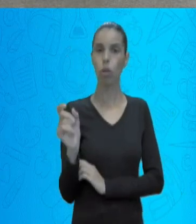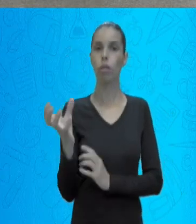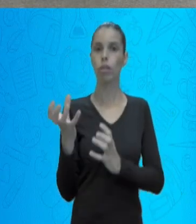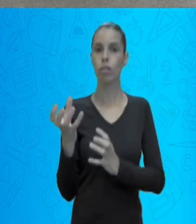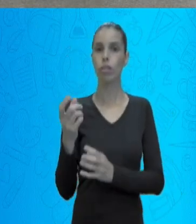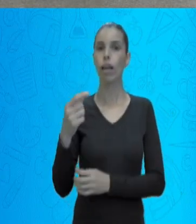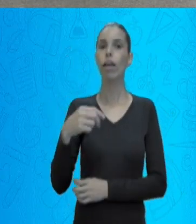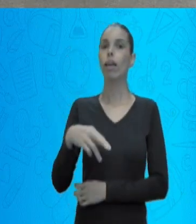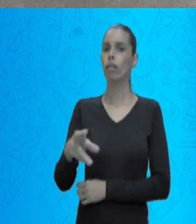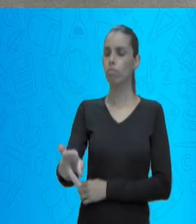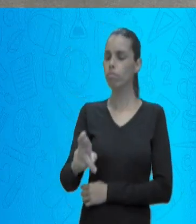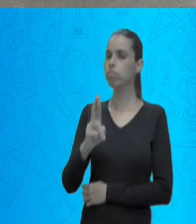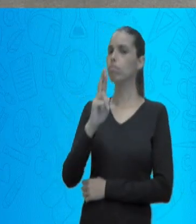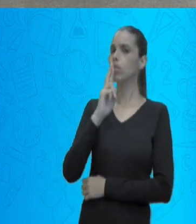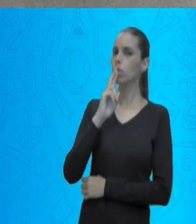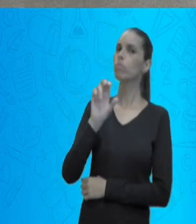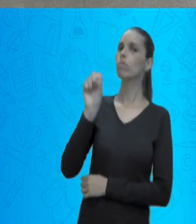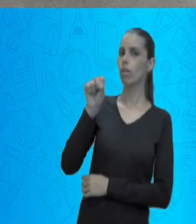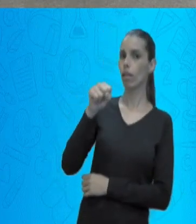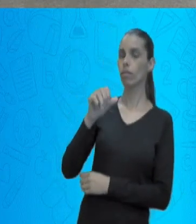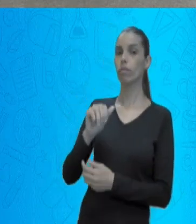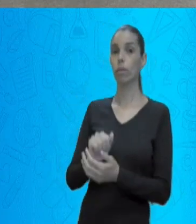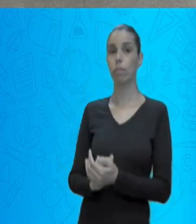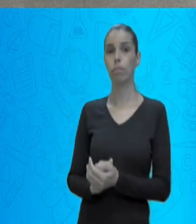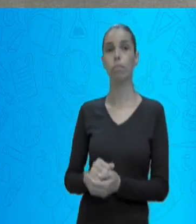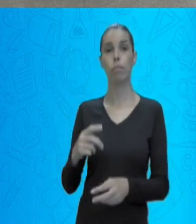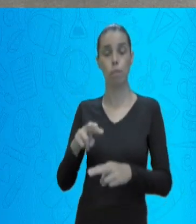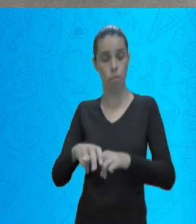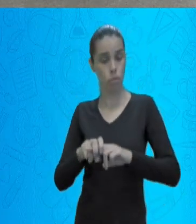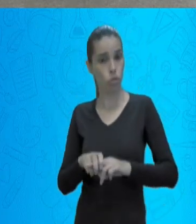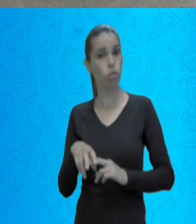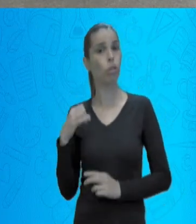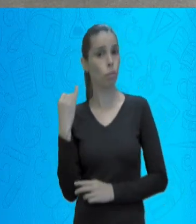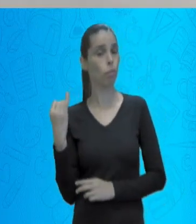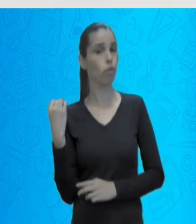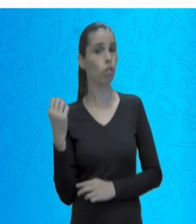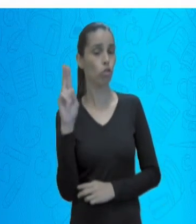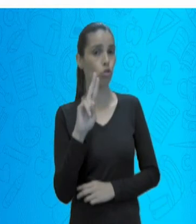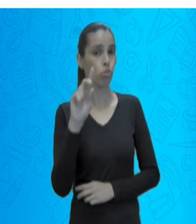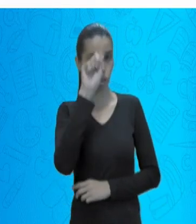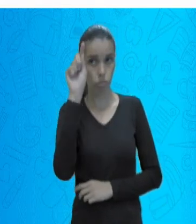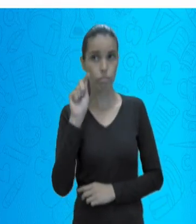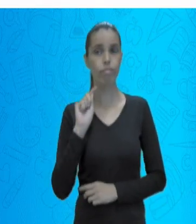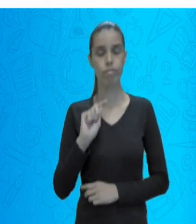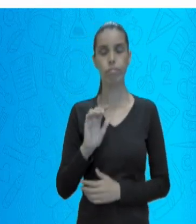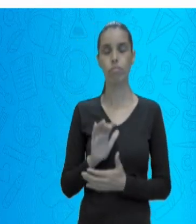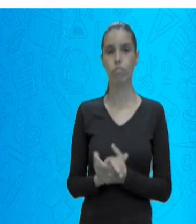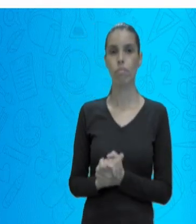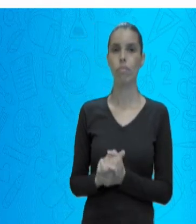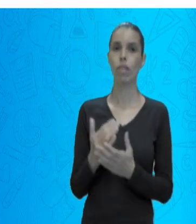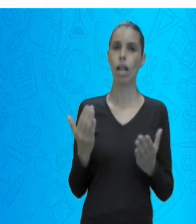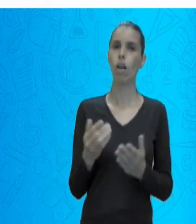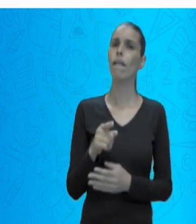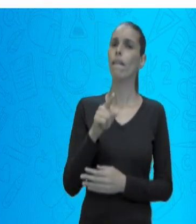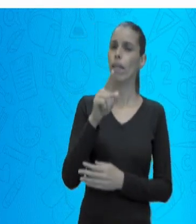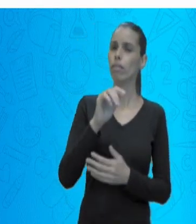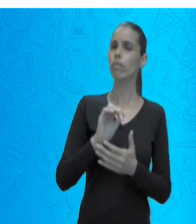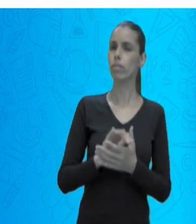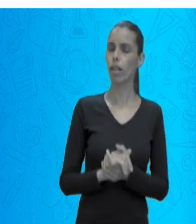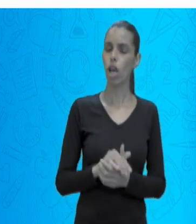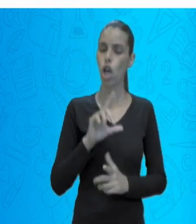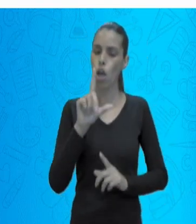ponto de interrogação. Agora é com você. Escolha um texto, pode ser de um site